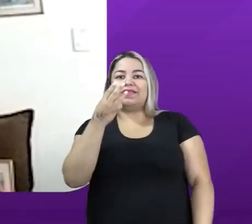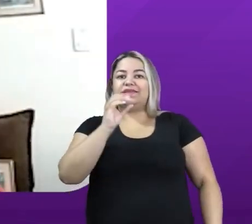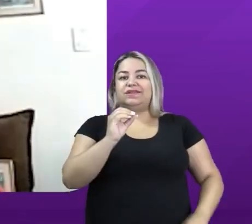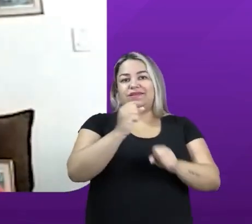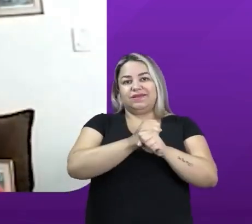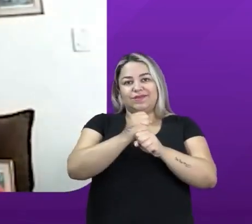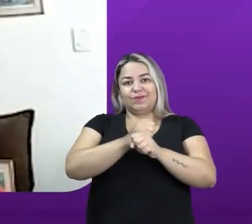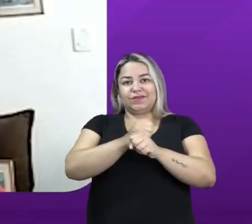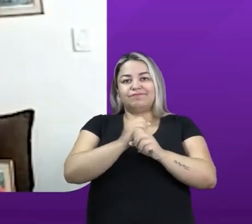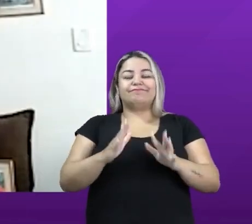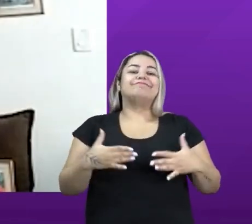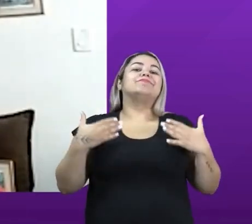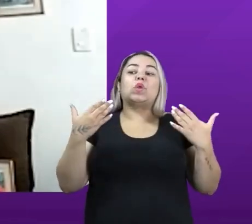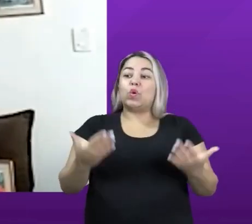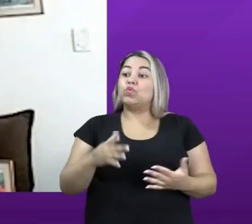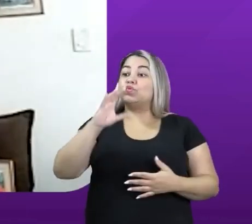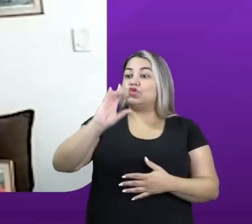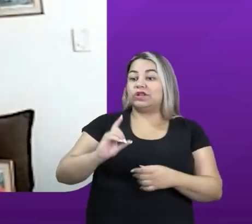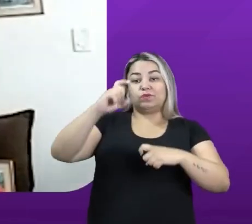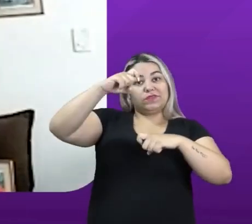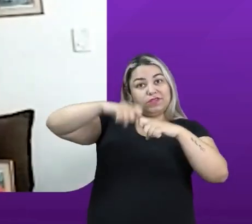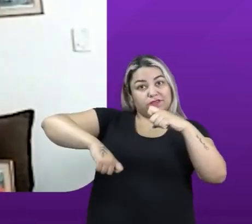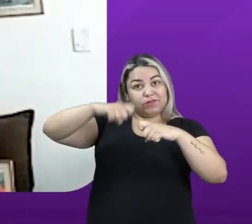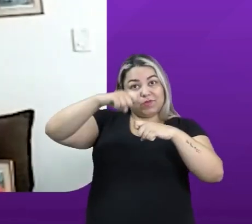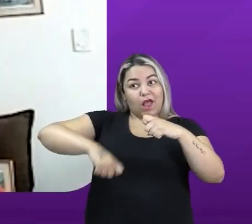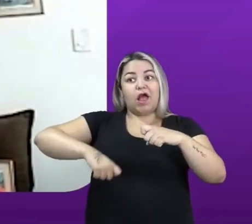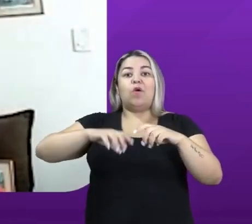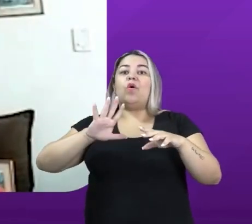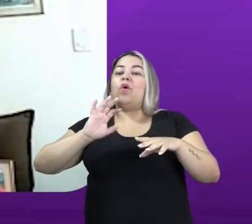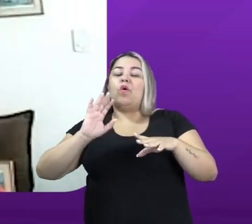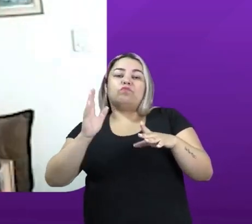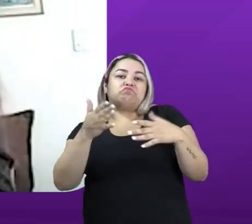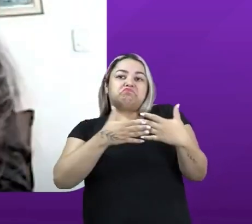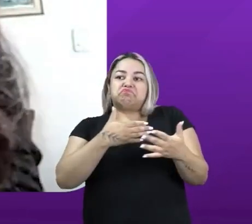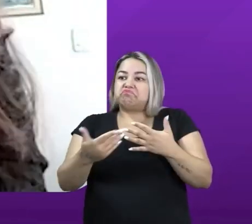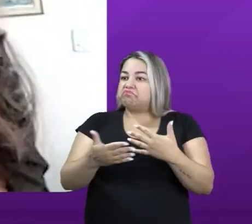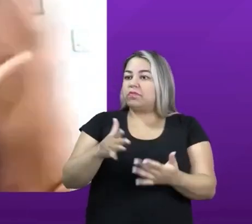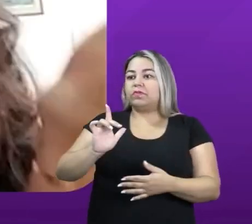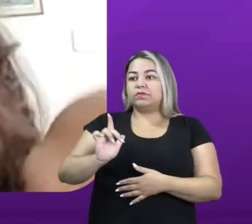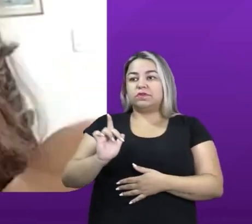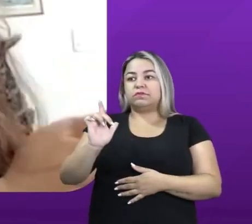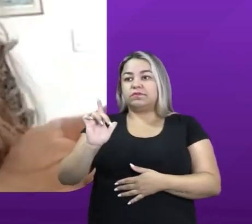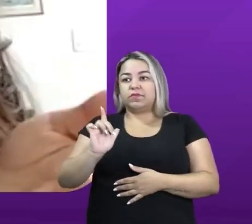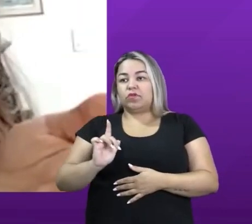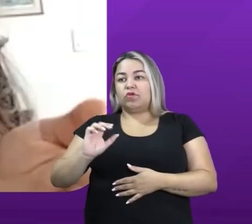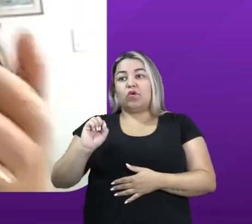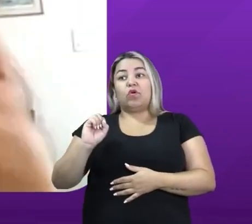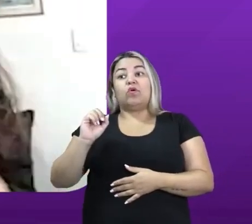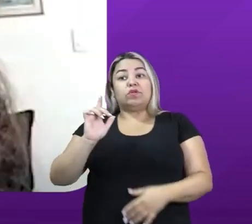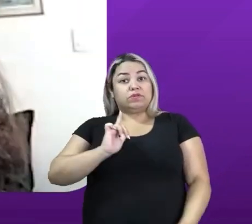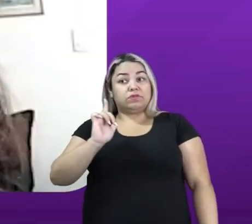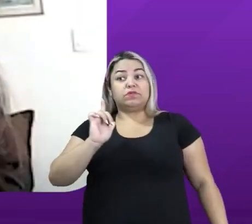anos. Então, direitos sexuais e reprodutivos só coexistem ou só